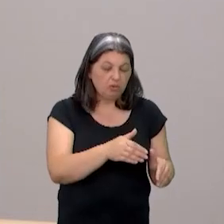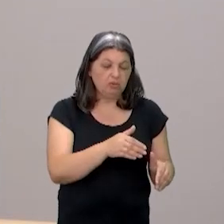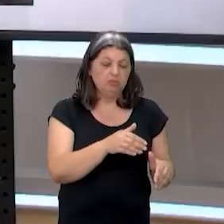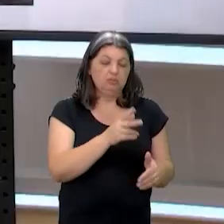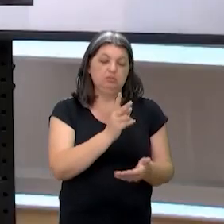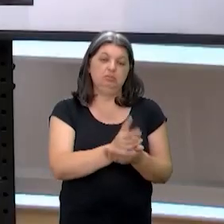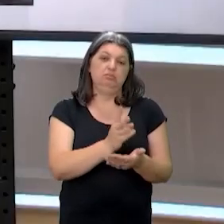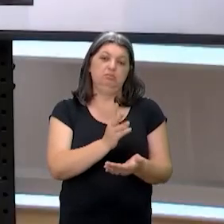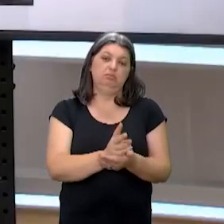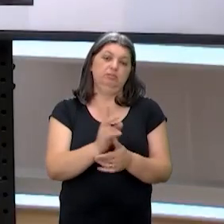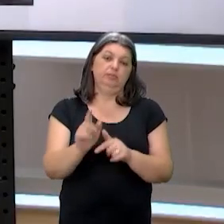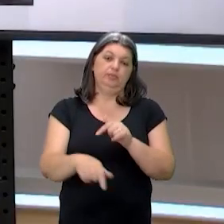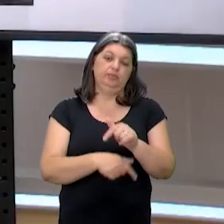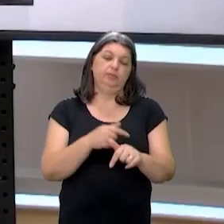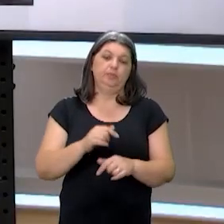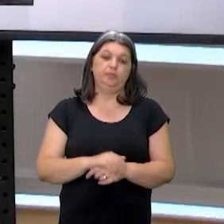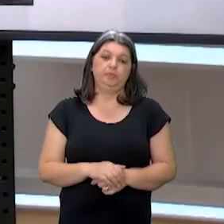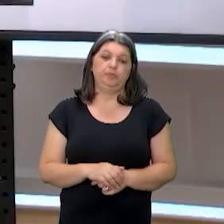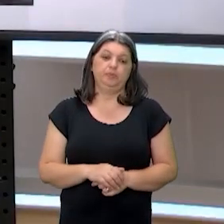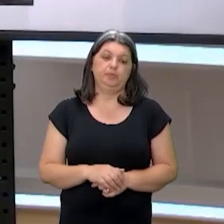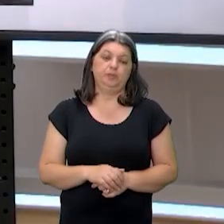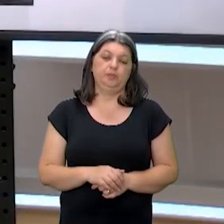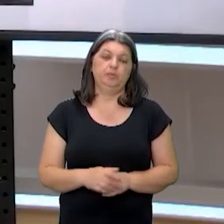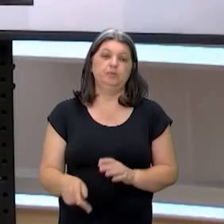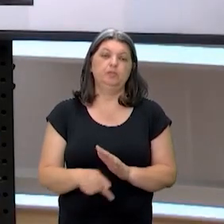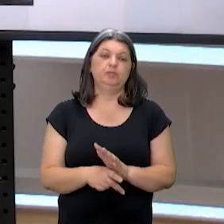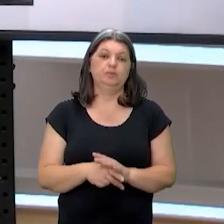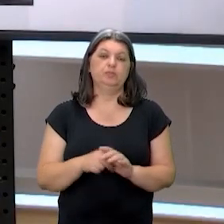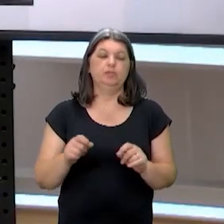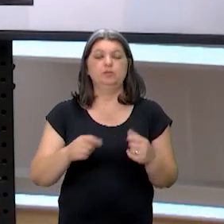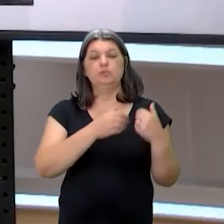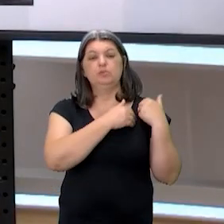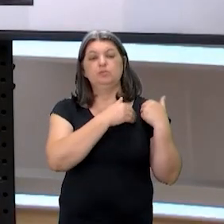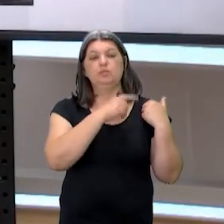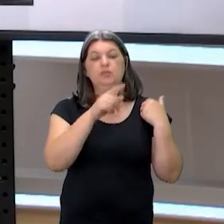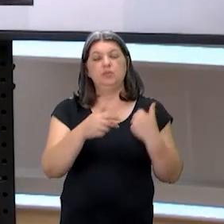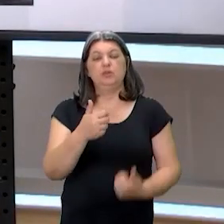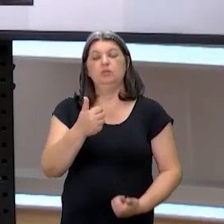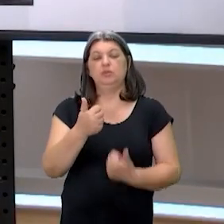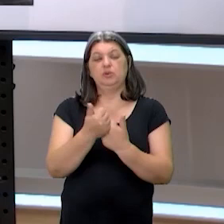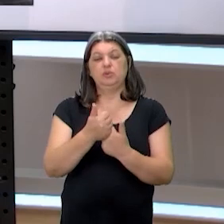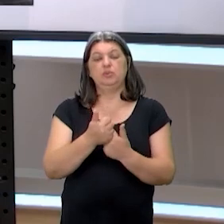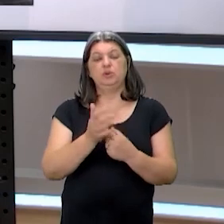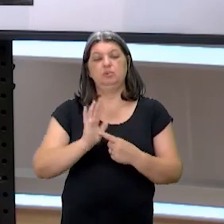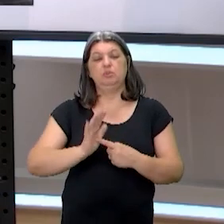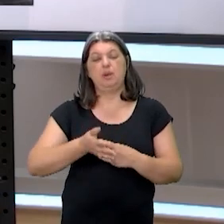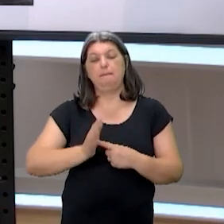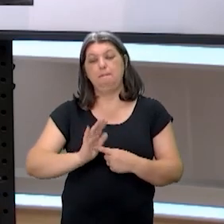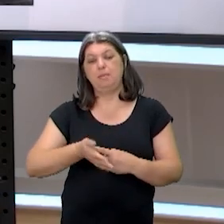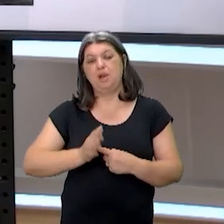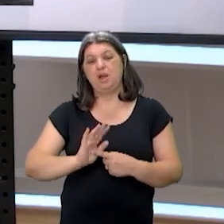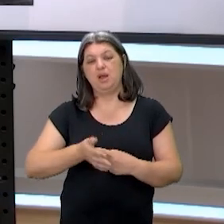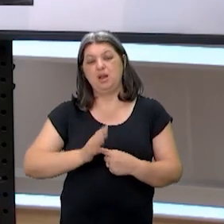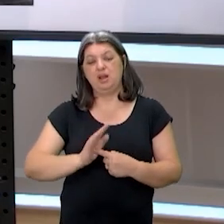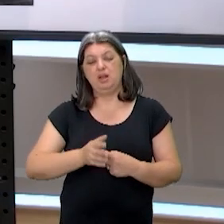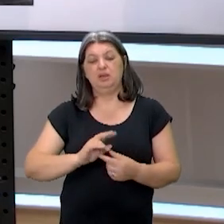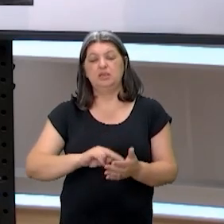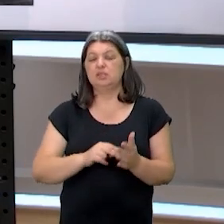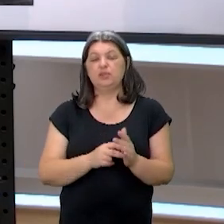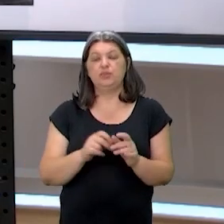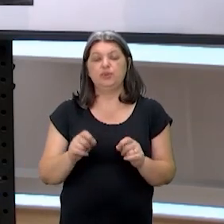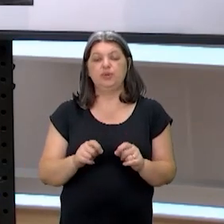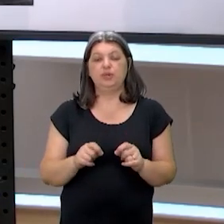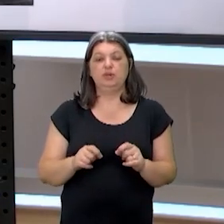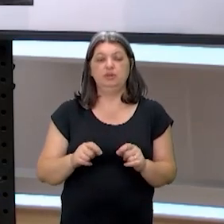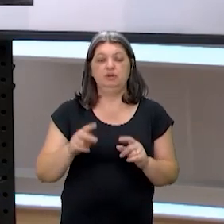trabalho. Ele acaba reproduzindo o papel de uma máquina. De alguma forma. Ele fica desumanizado, não é